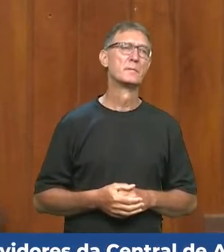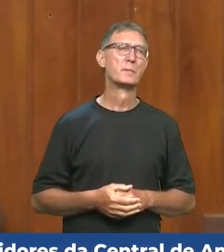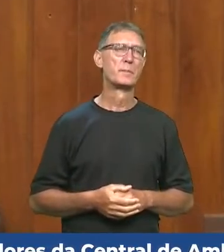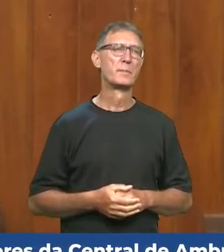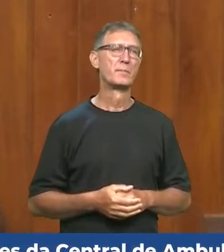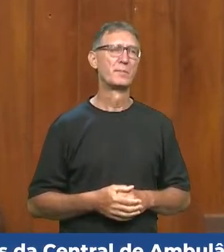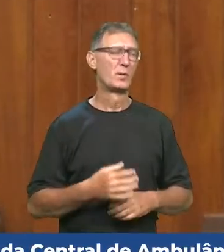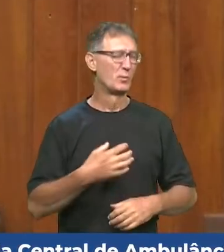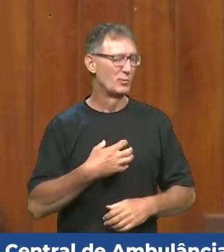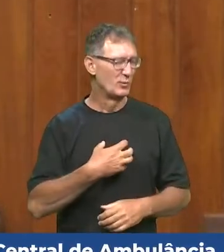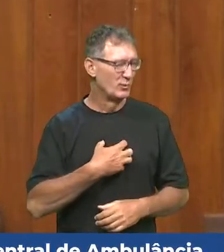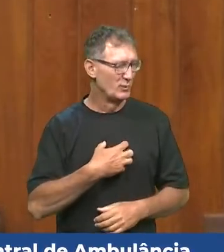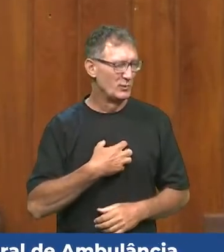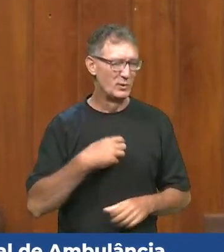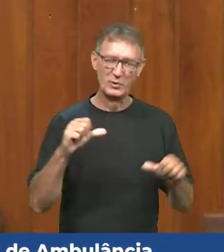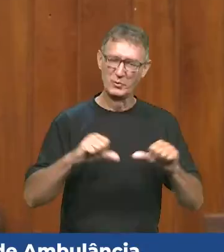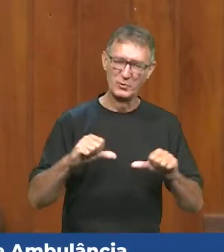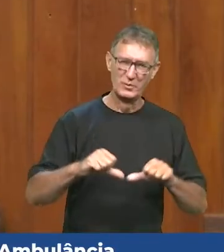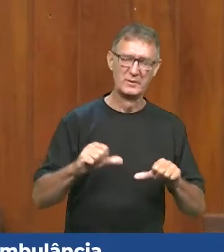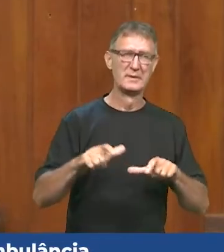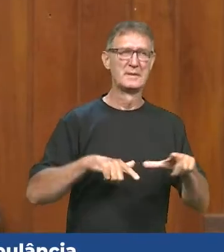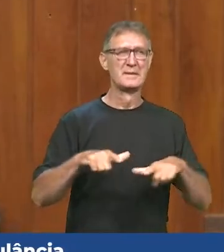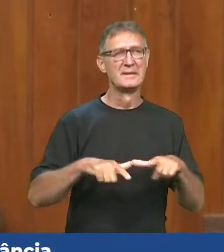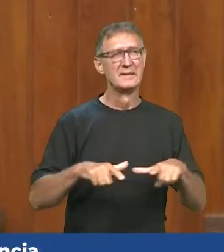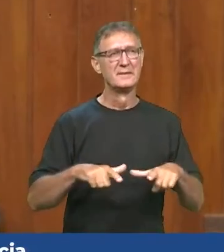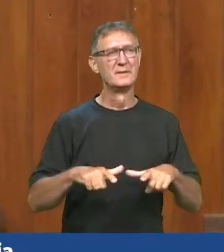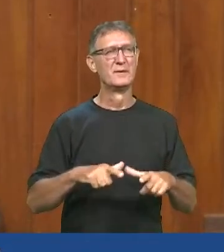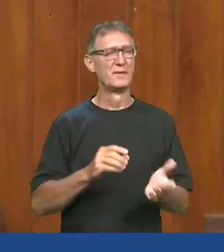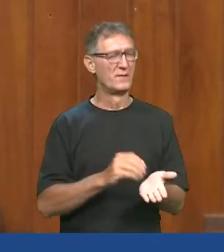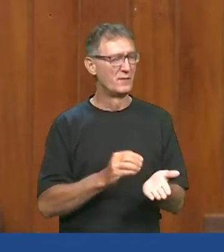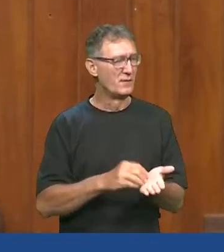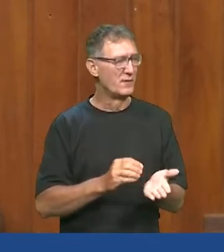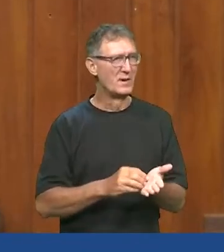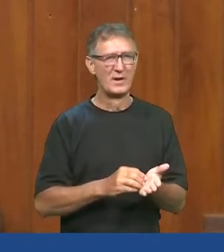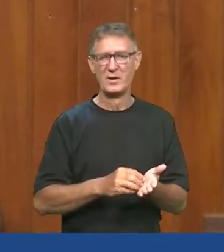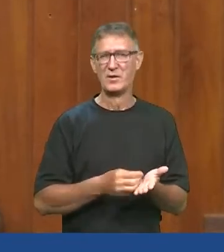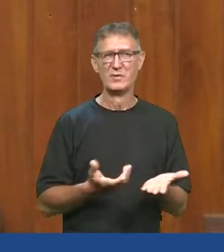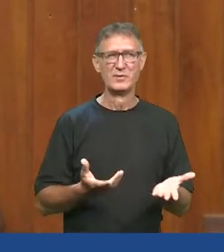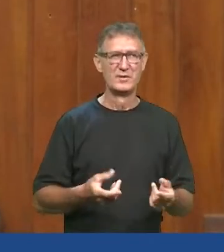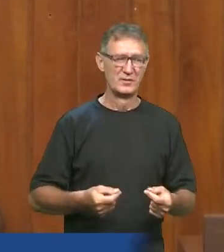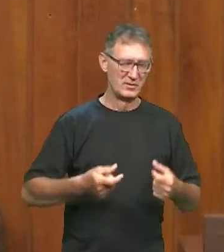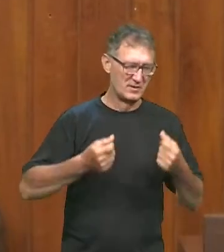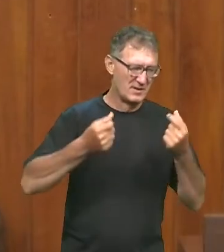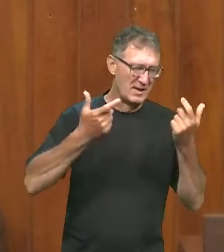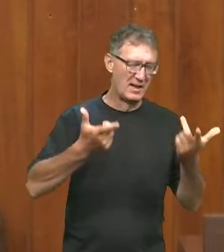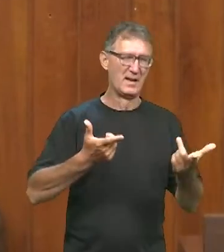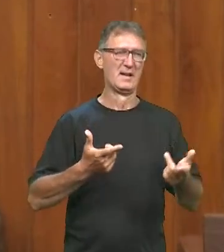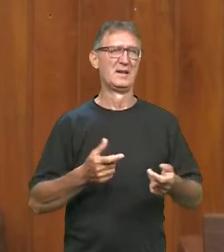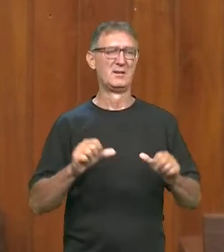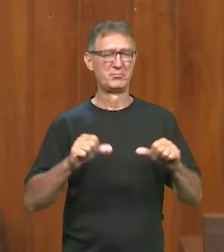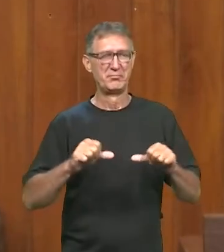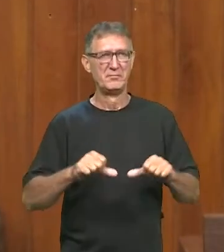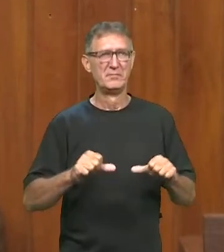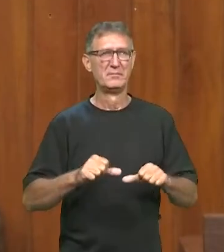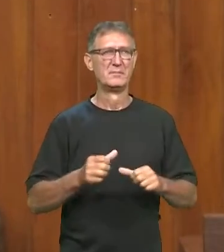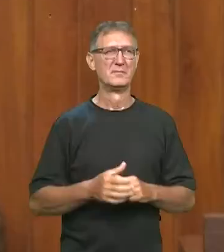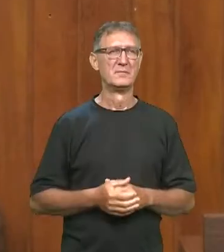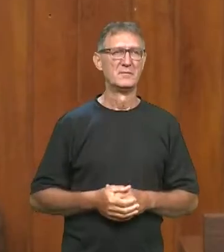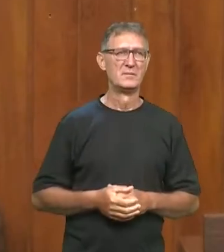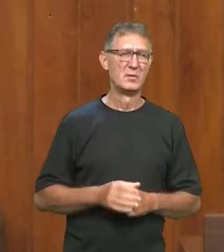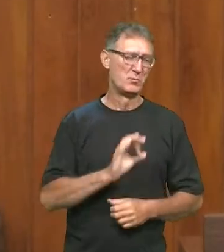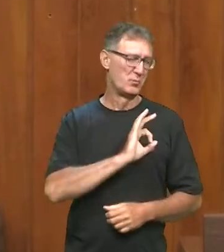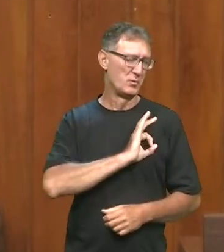condições precárias de trabalho, falta de reconhecimento laboral, salarial, número reduzido